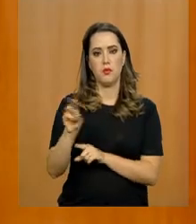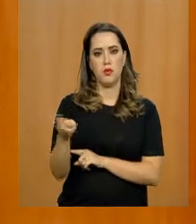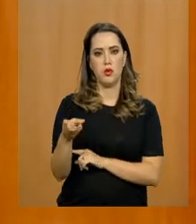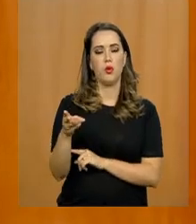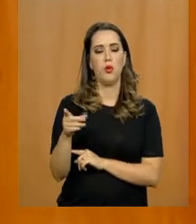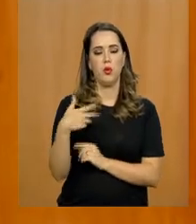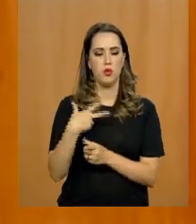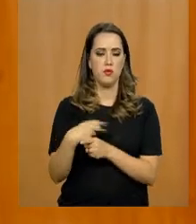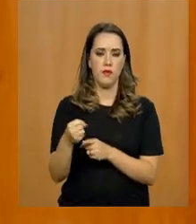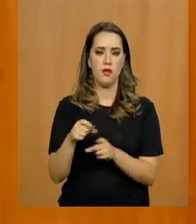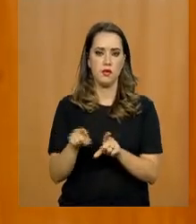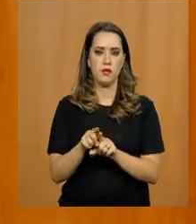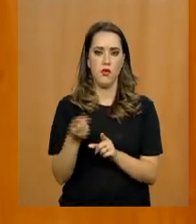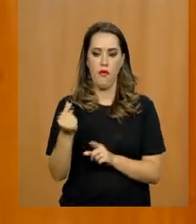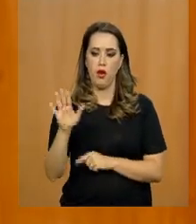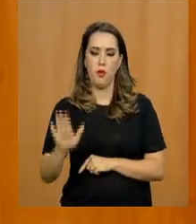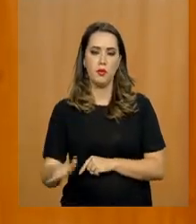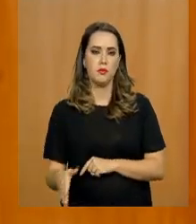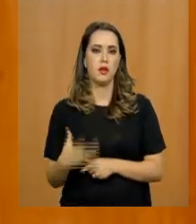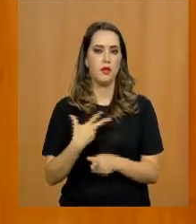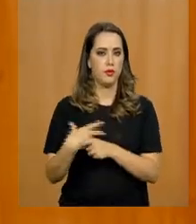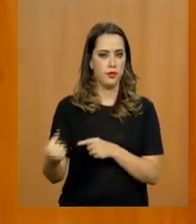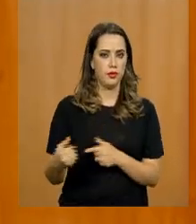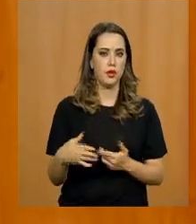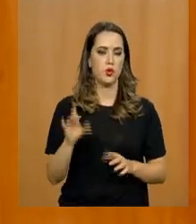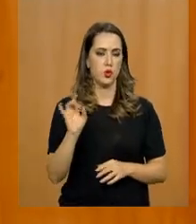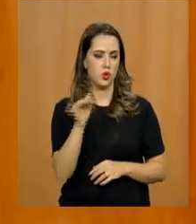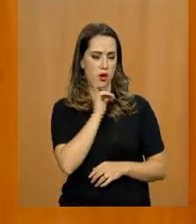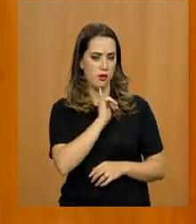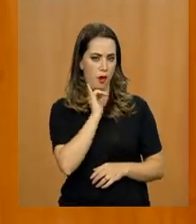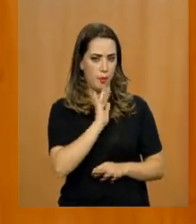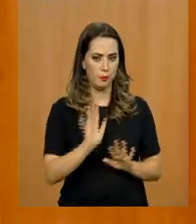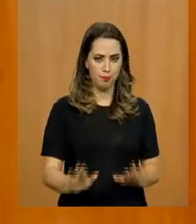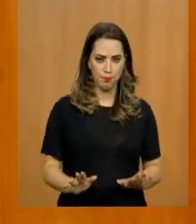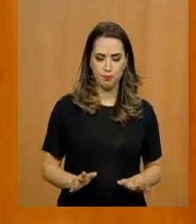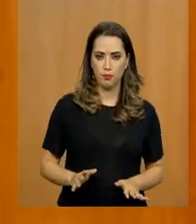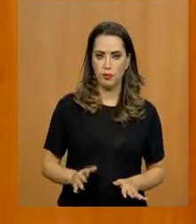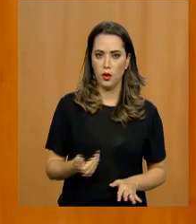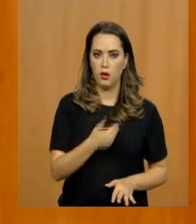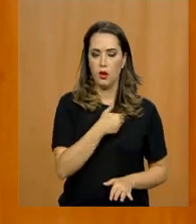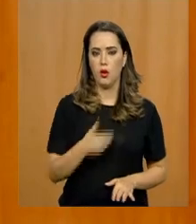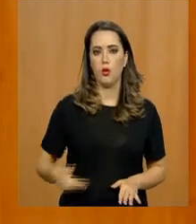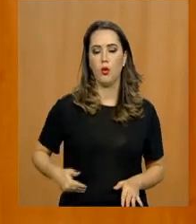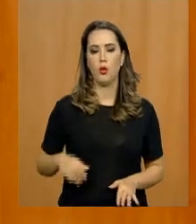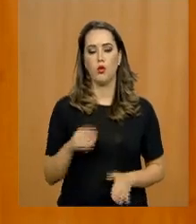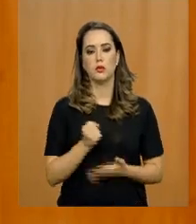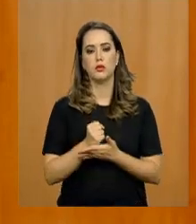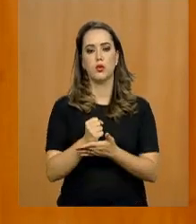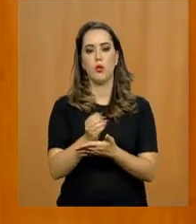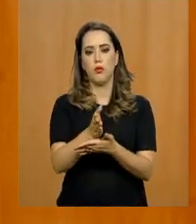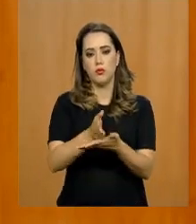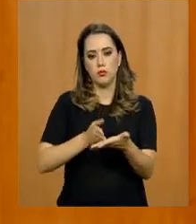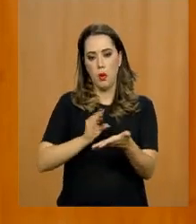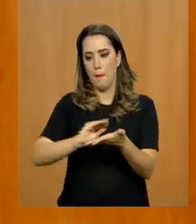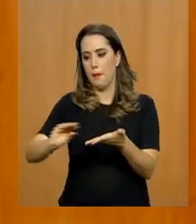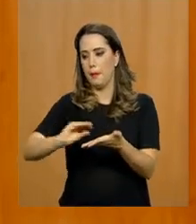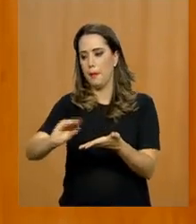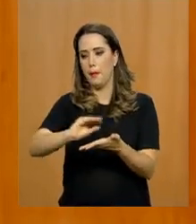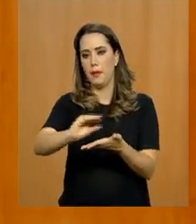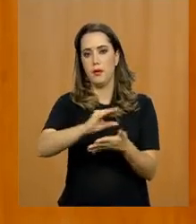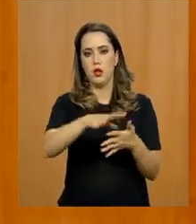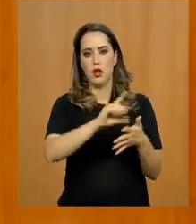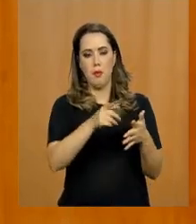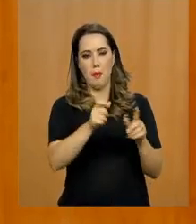vai ganhar se apenas de forma exemplificativa bom o governo vai distribuir isso por mês um valor